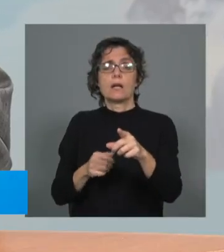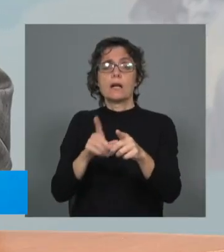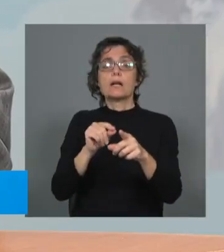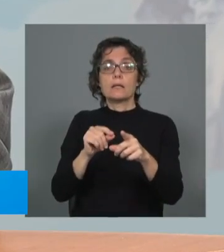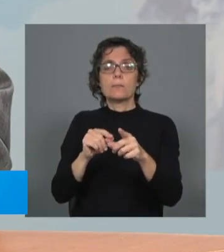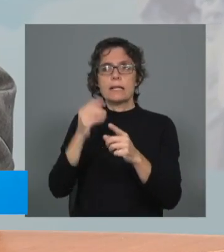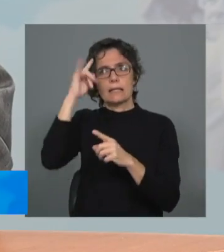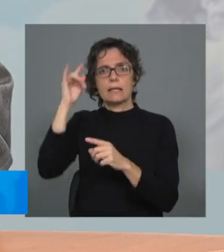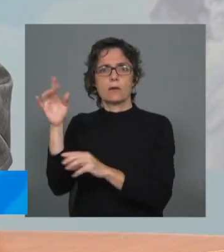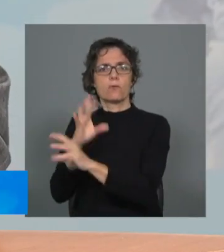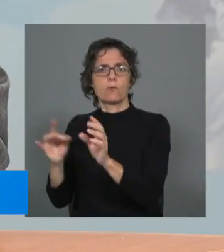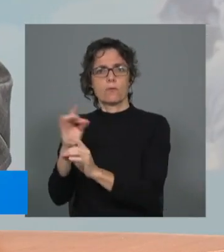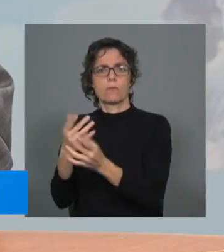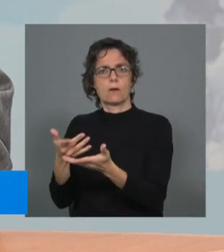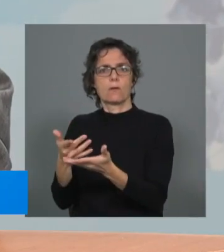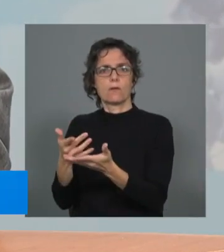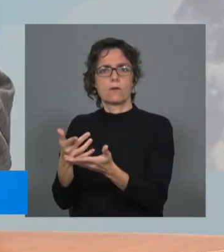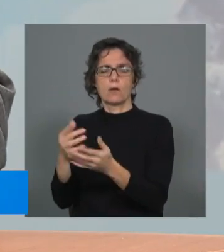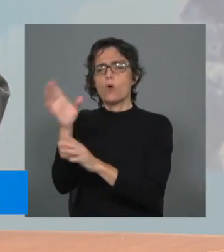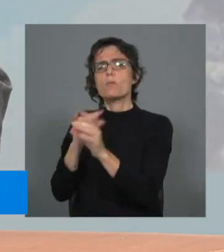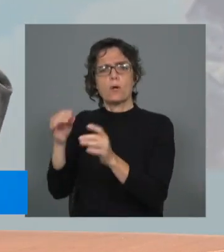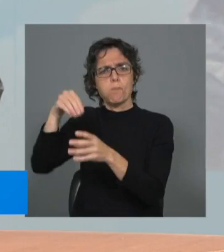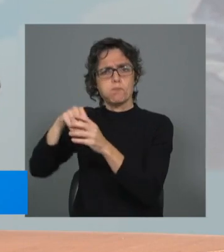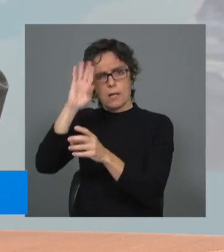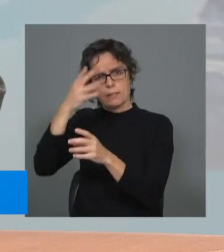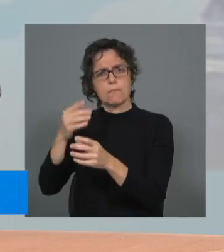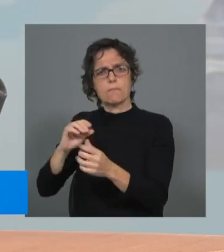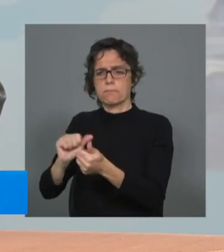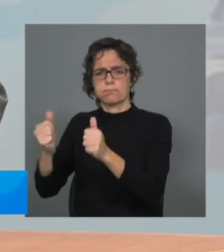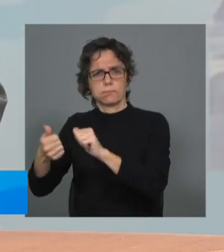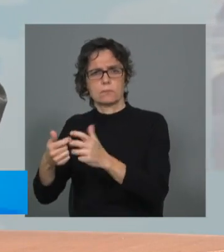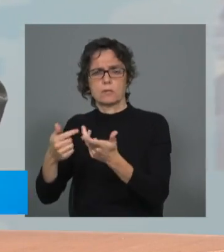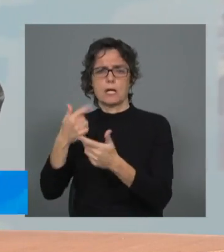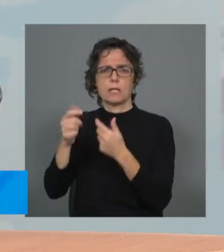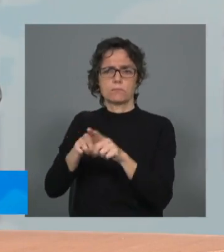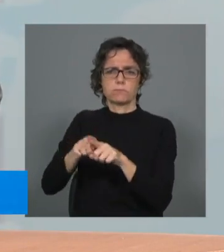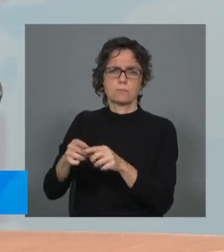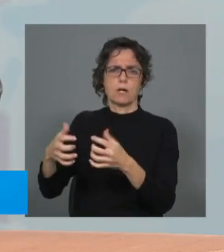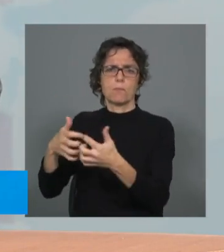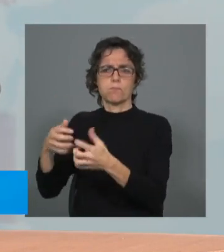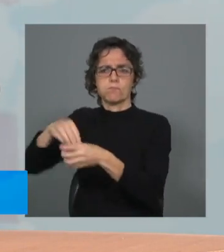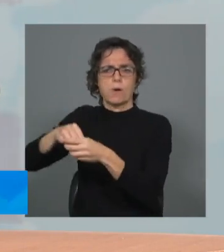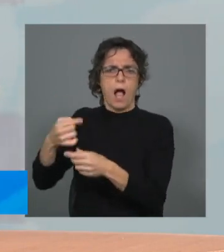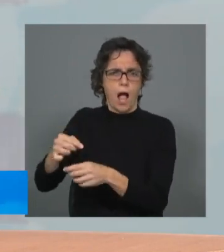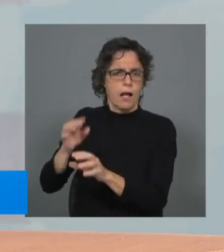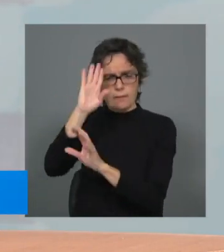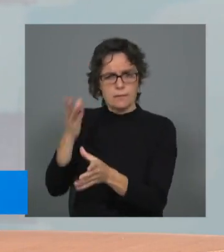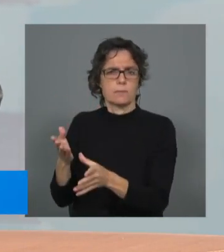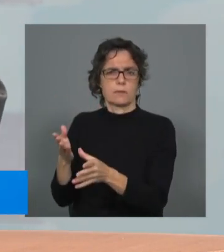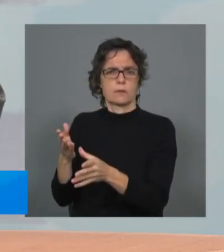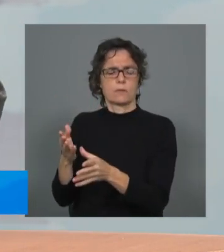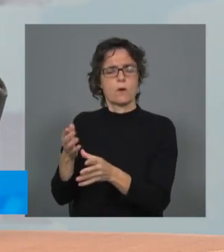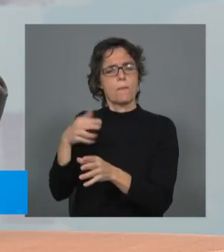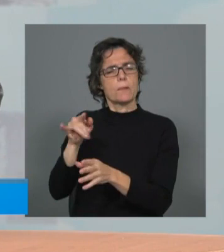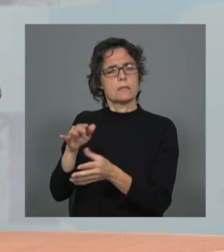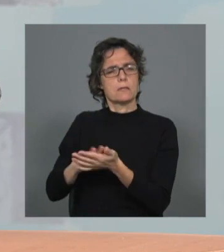Europa, que agora também está em mudança, até de lideranças políticas, com algumas tensões internas também, de respeitando